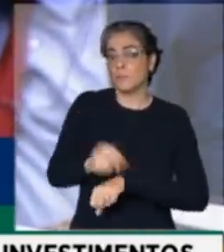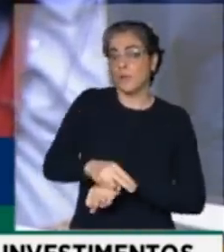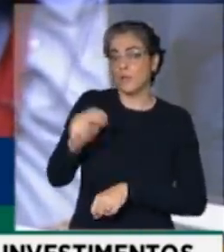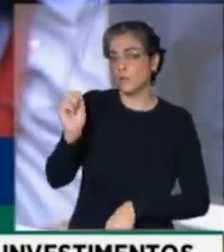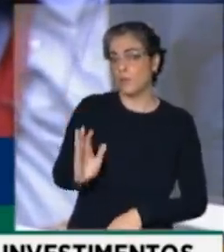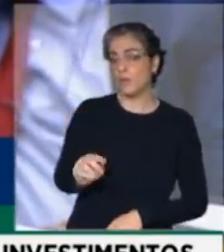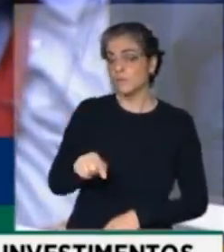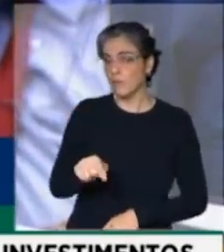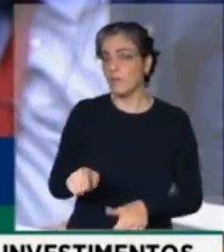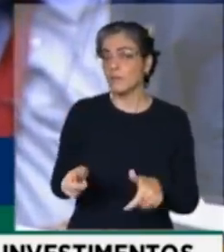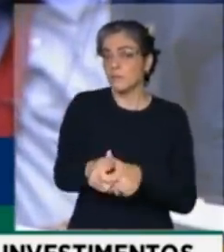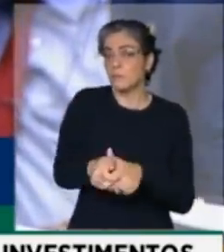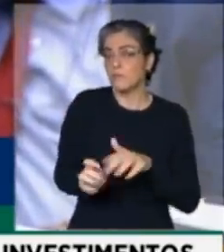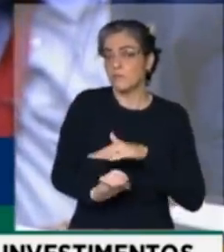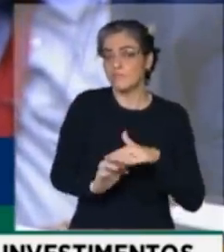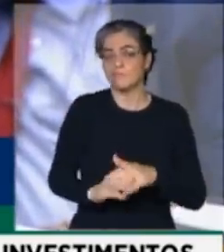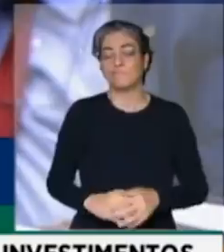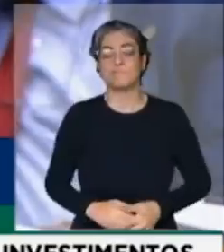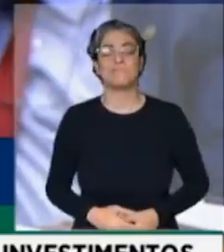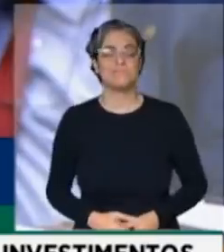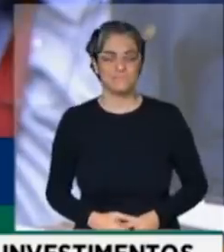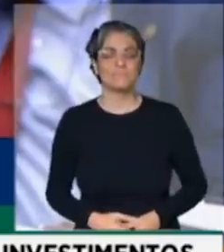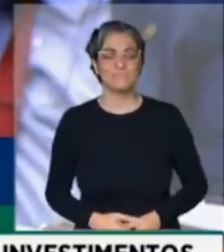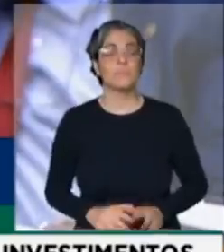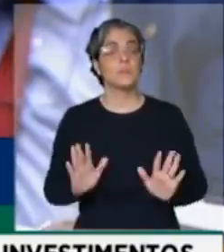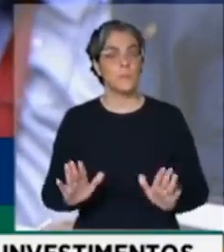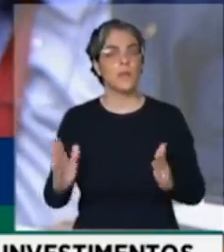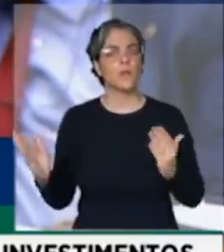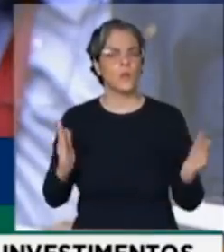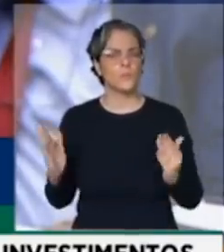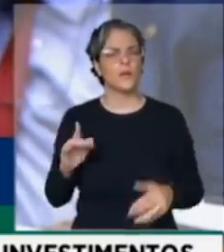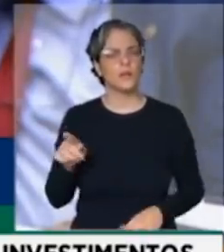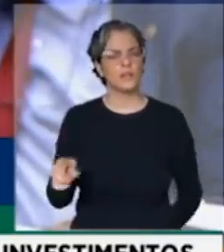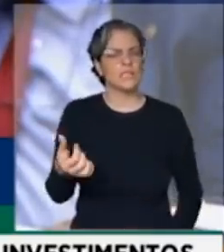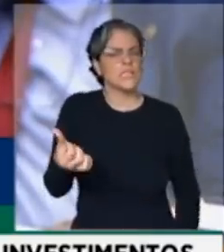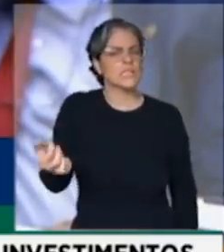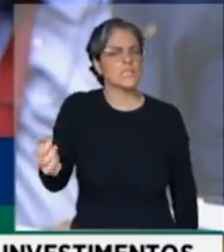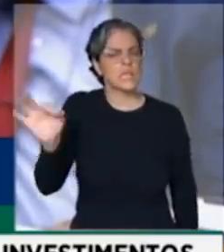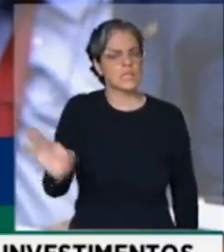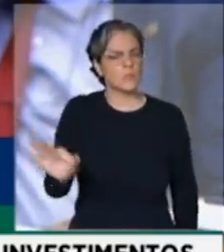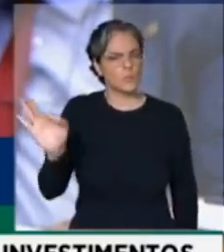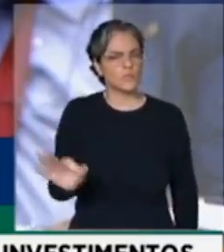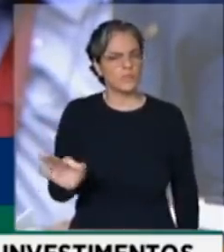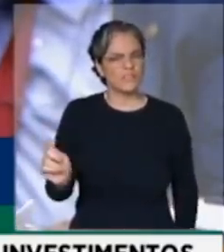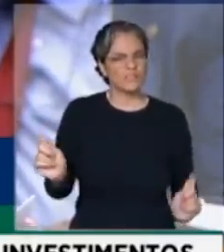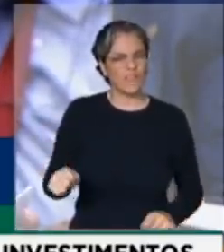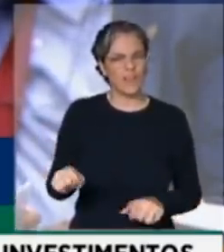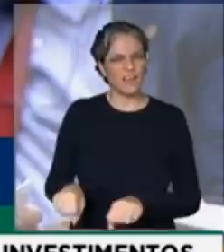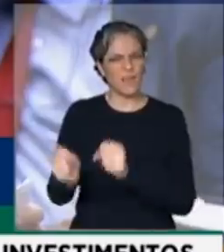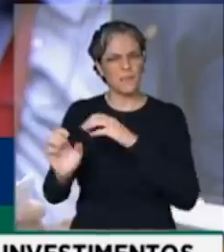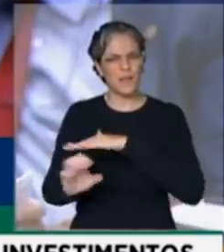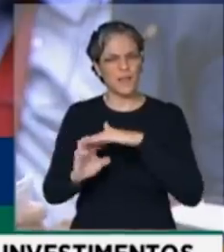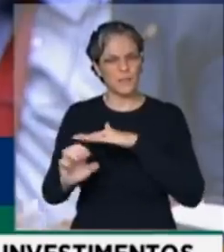país. Agora, para fazer um paralelo, né, da chance de você falir, como eu disse, é de 60%, 6 em 10 ou 3 quintos,